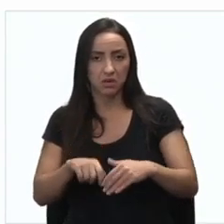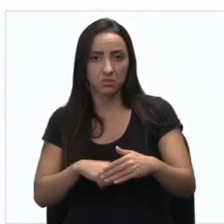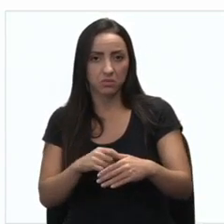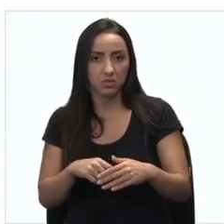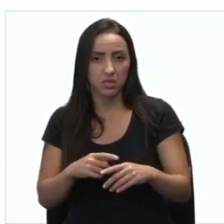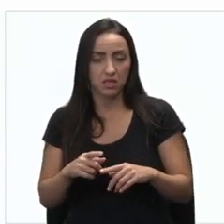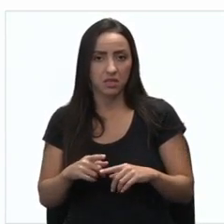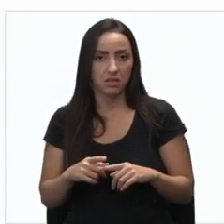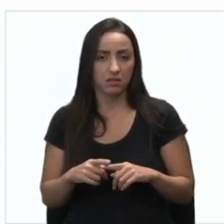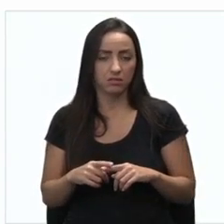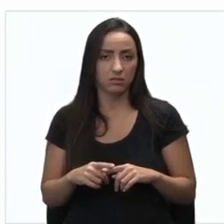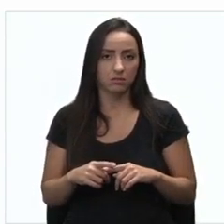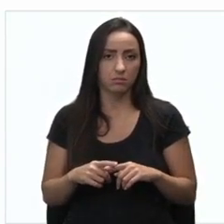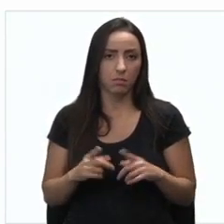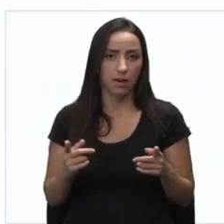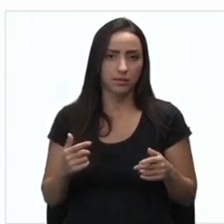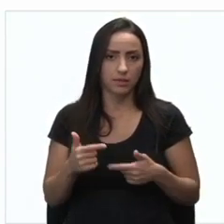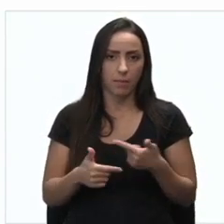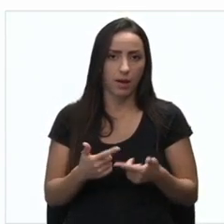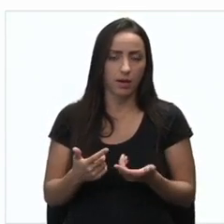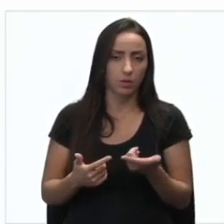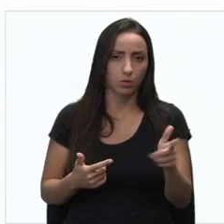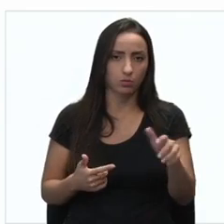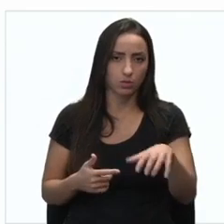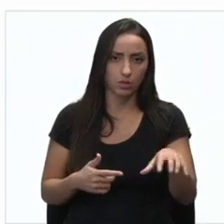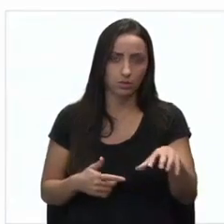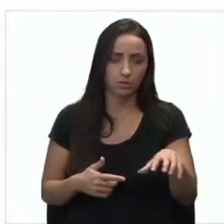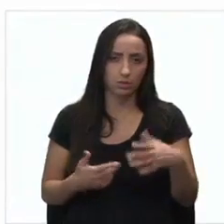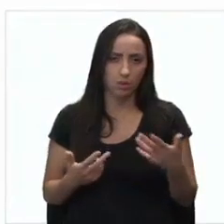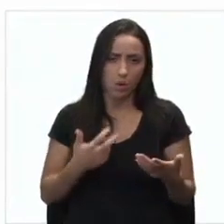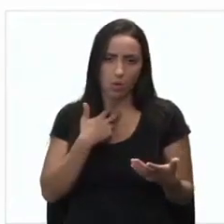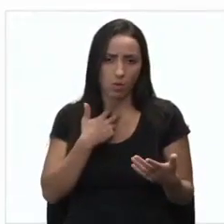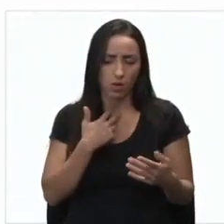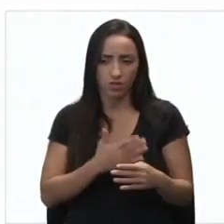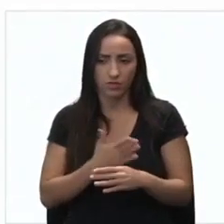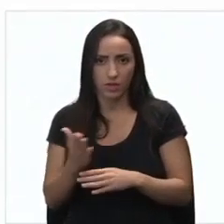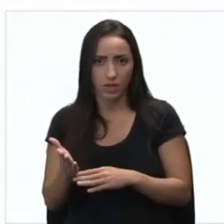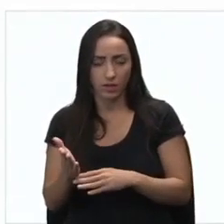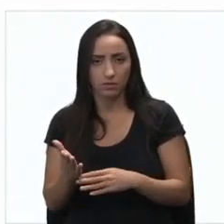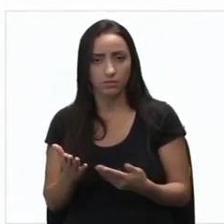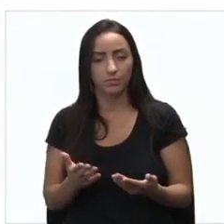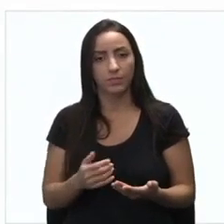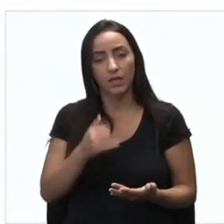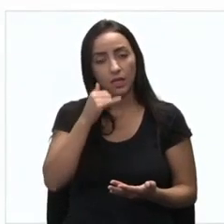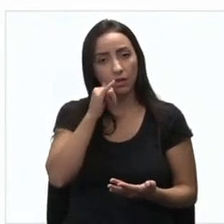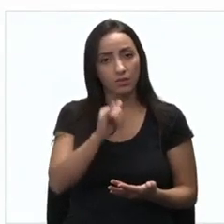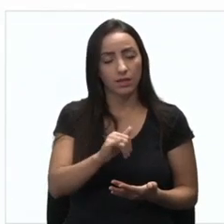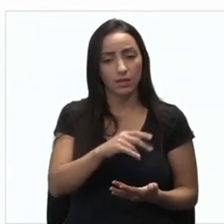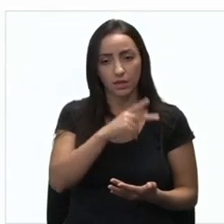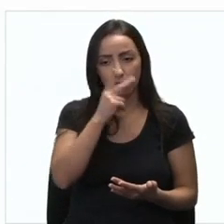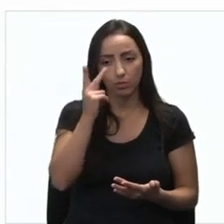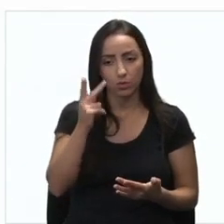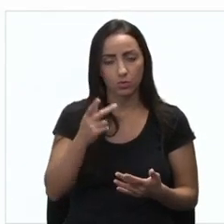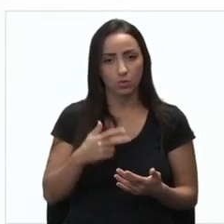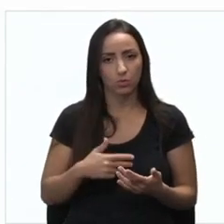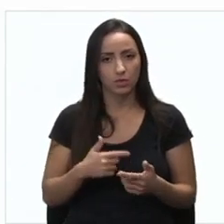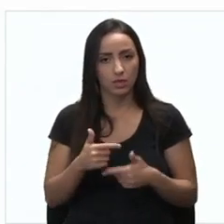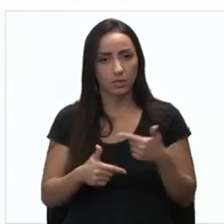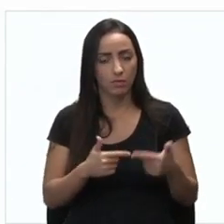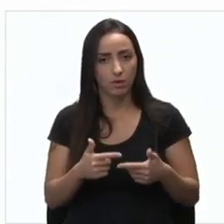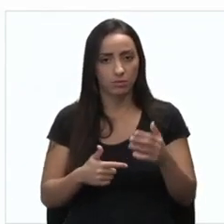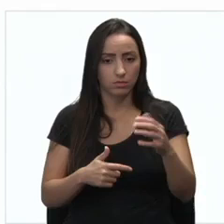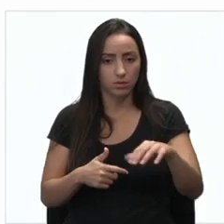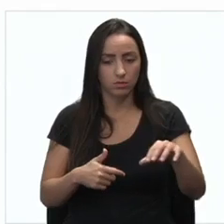demais ambientes aí que oferecem riscos. Então, evitar que a probabilidade de acontecer novos